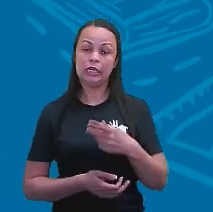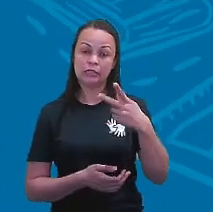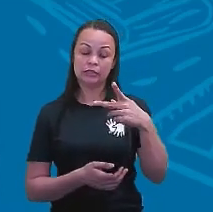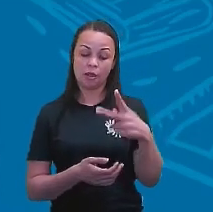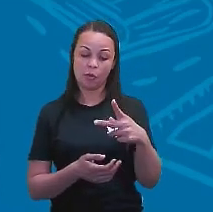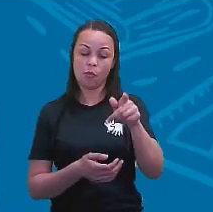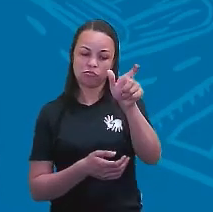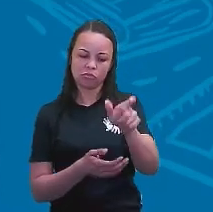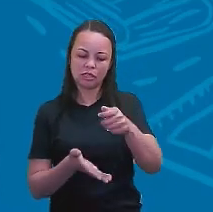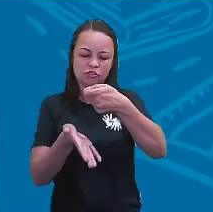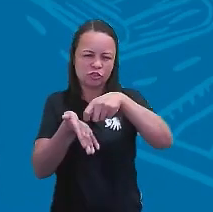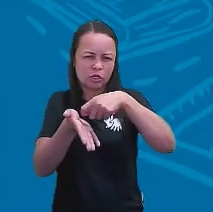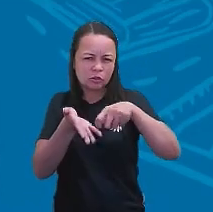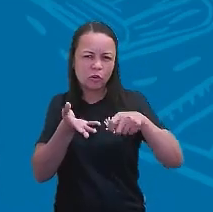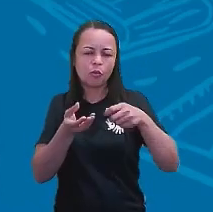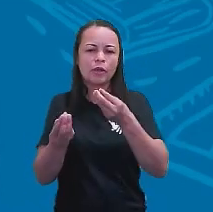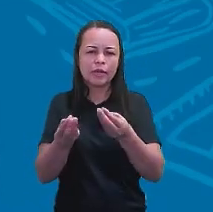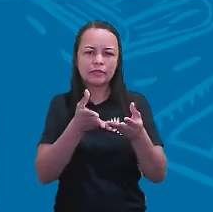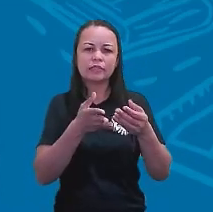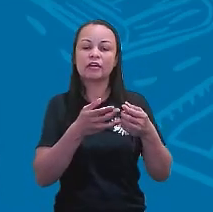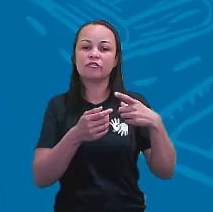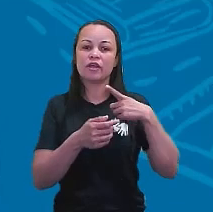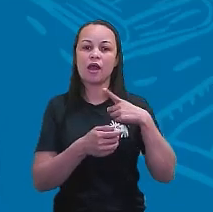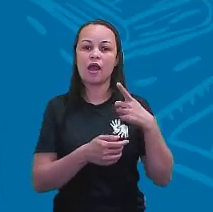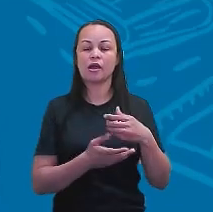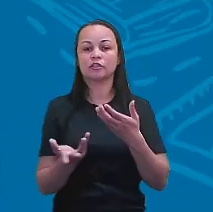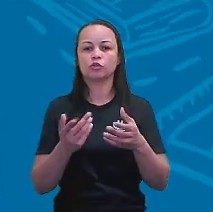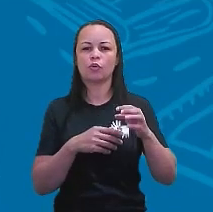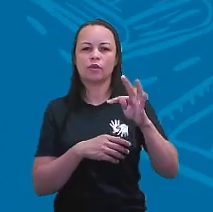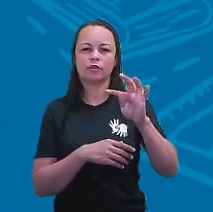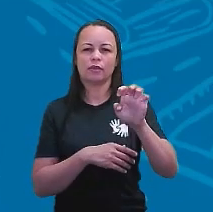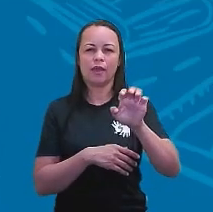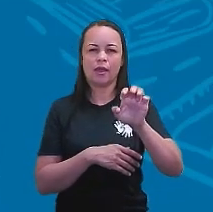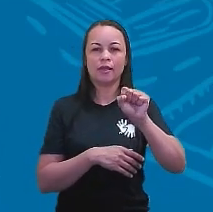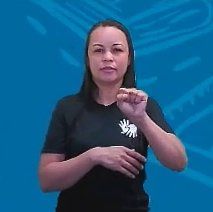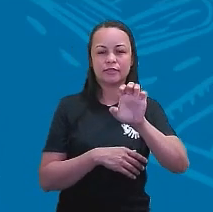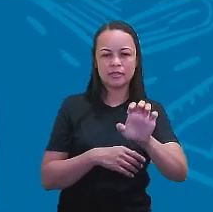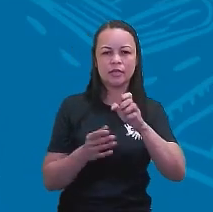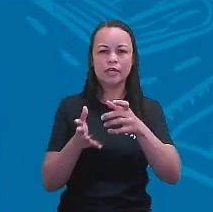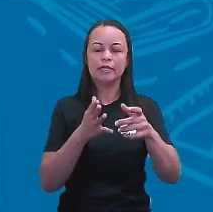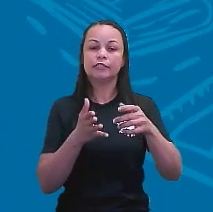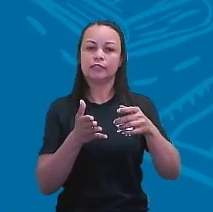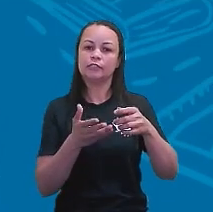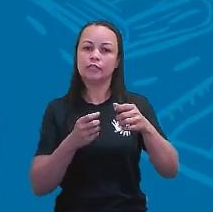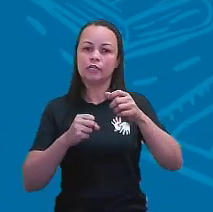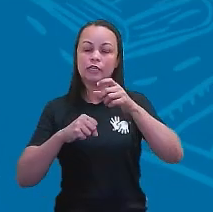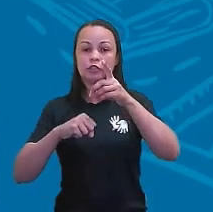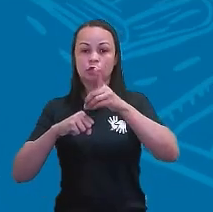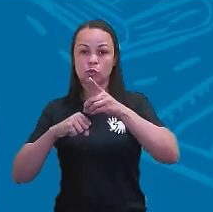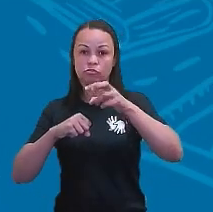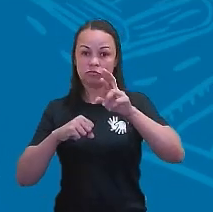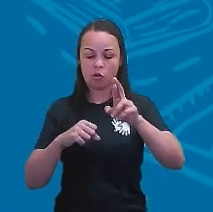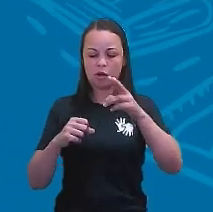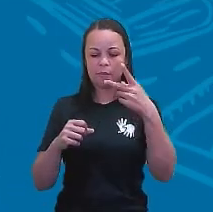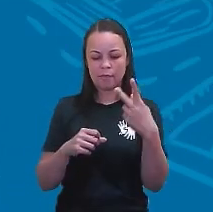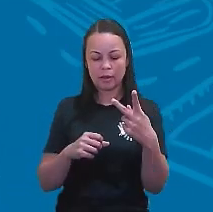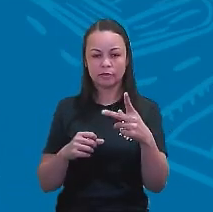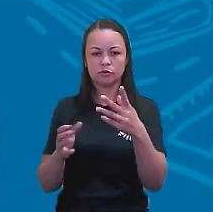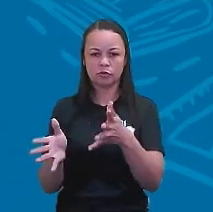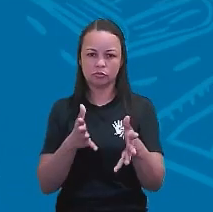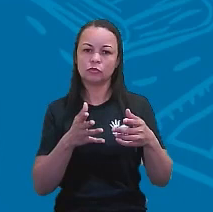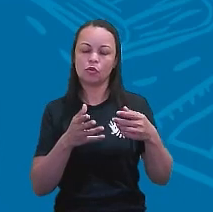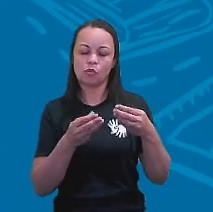sua tese de doutoramento, exatamente aí no ano de 75, e o tema aí, ó, Lima Barreto e o